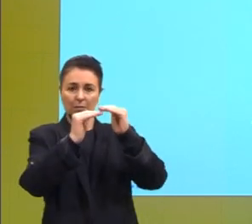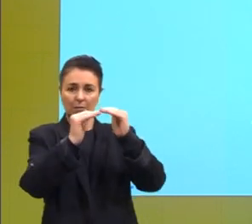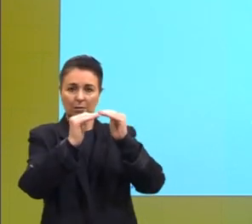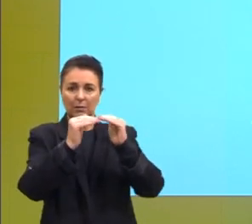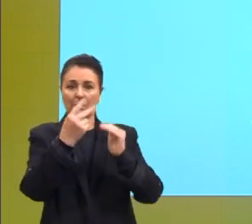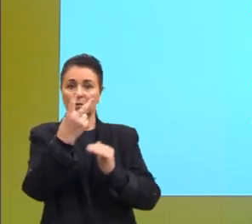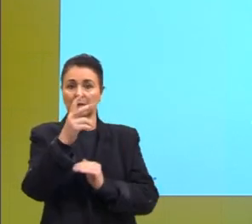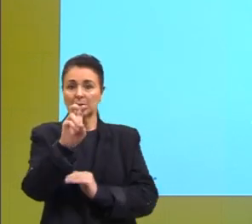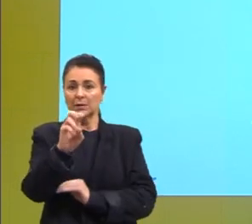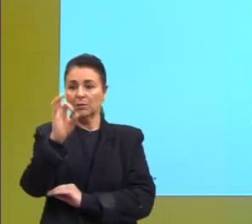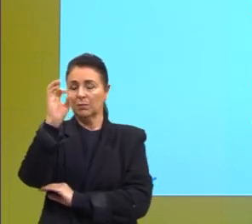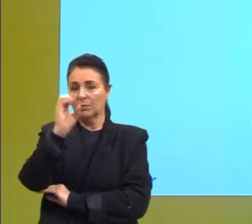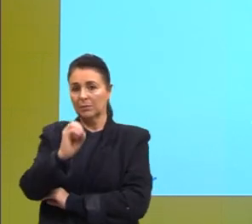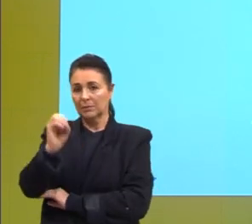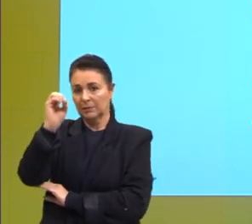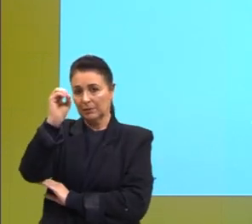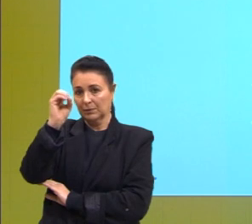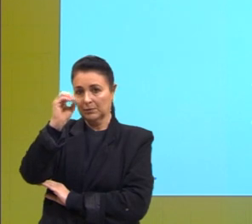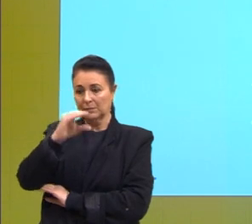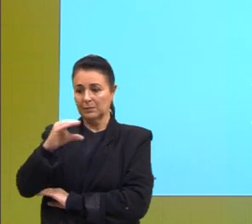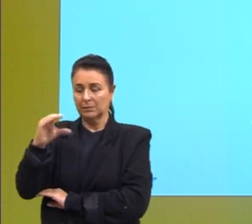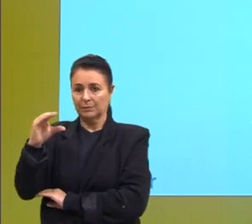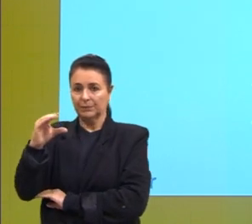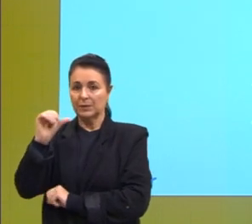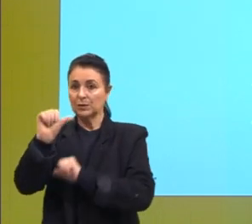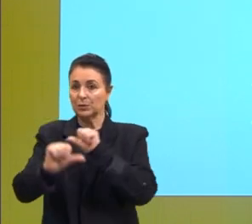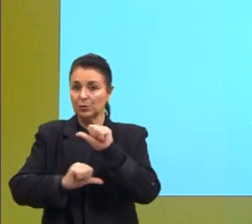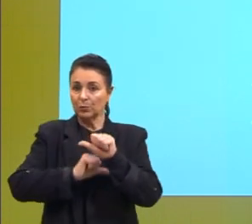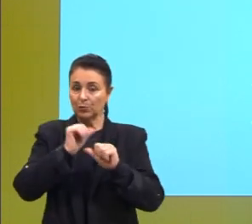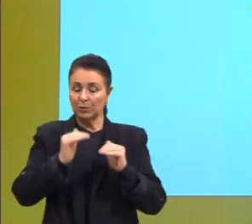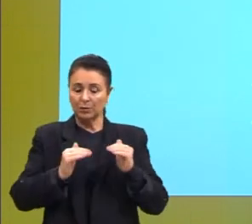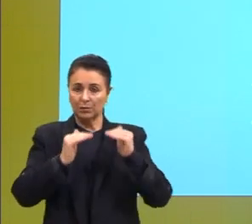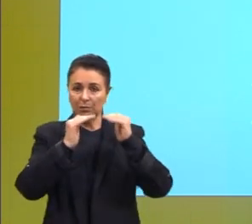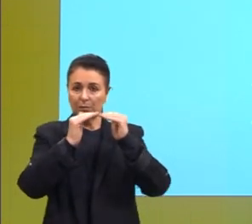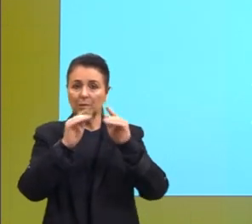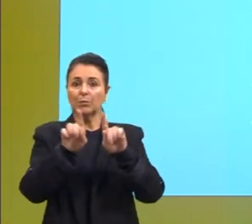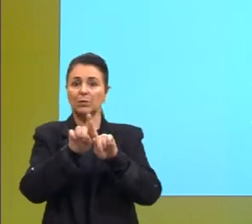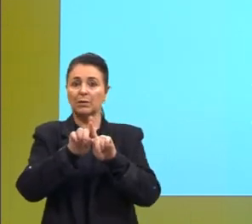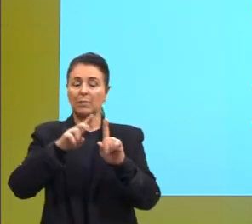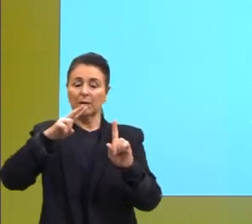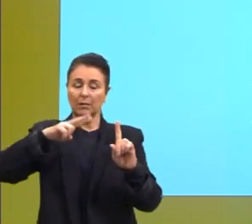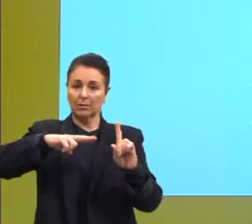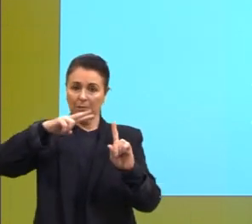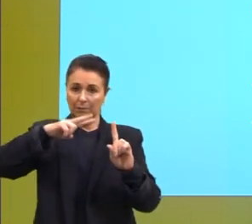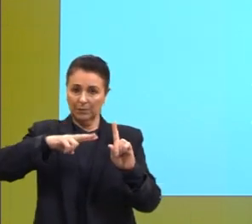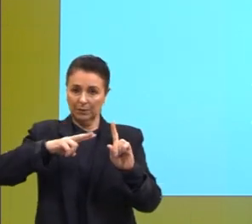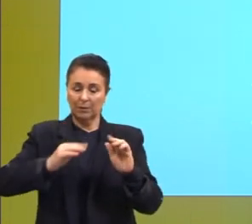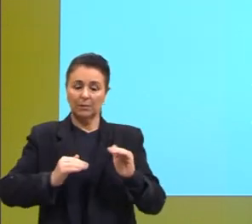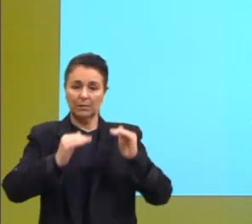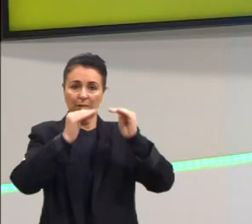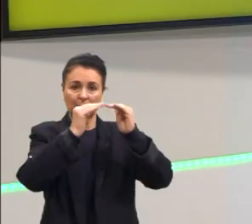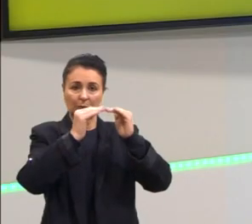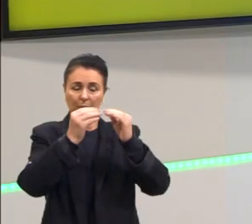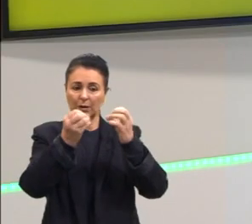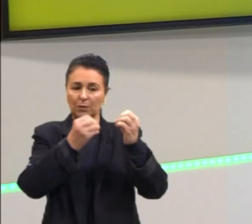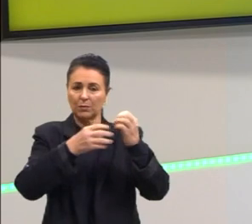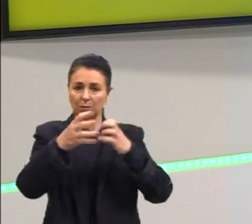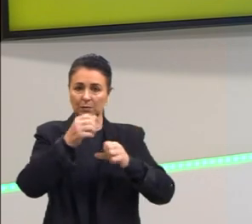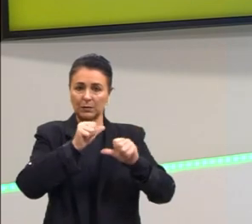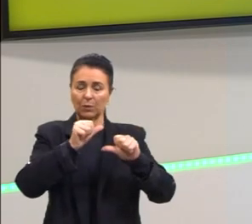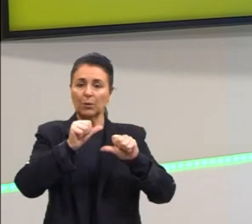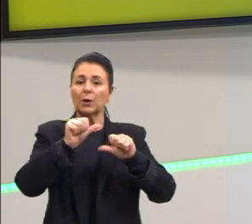a 25 graus Celsius seu muda esse estado padrão eu mudar entalpia papel e a concentração também dos